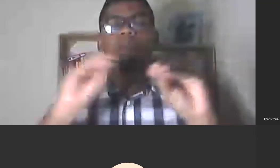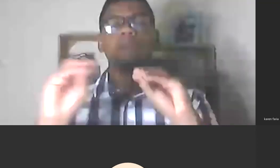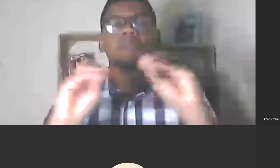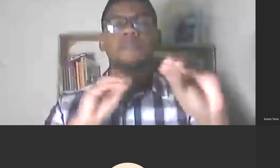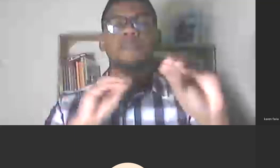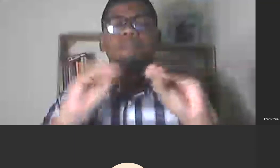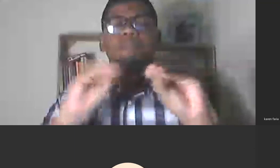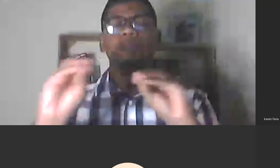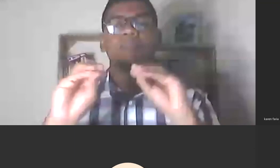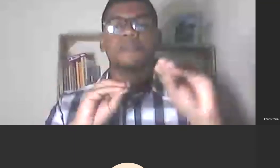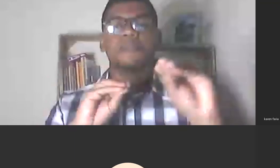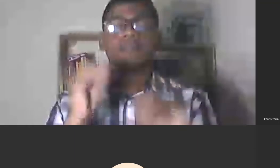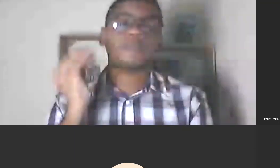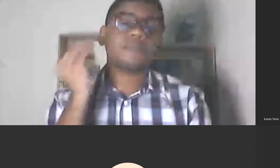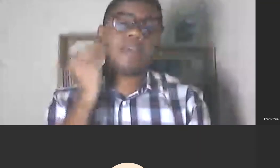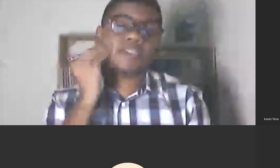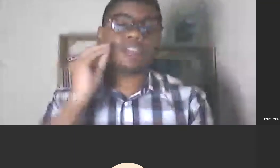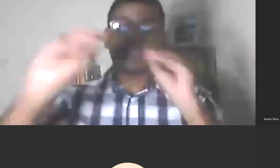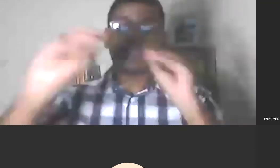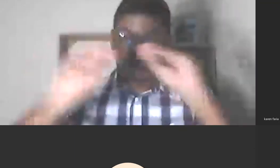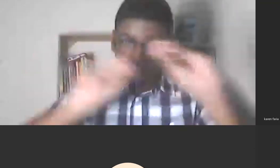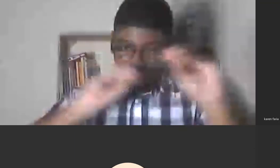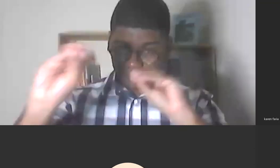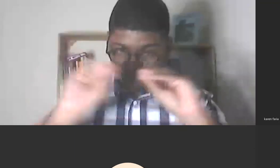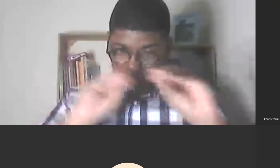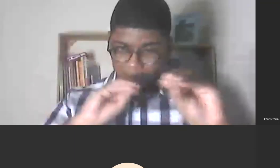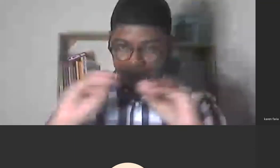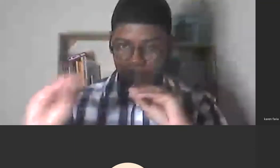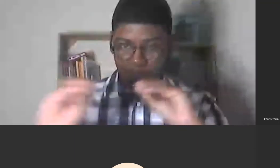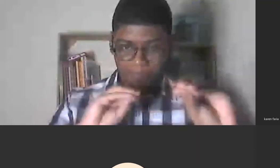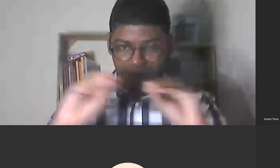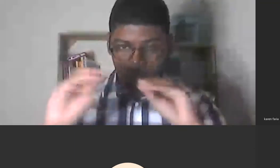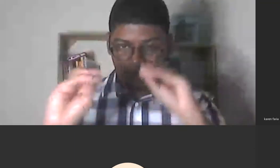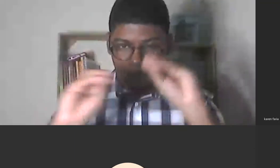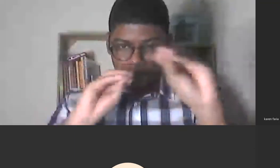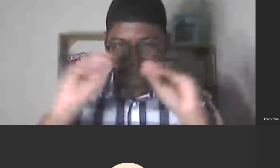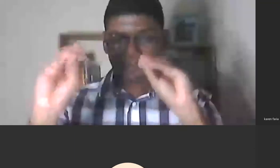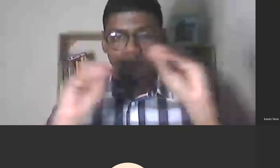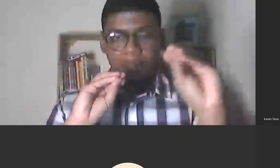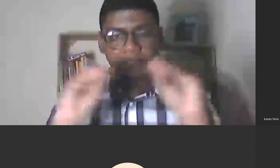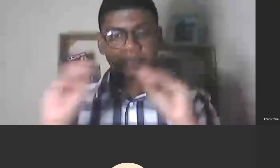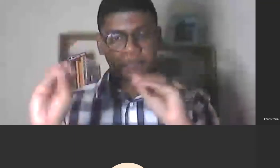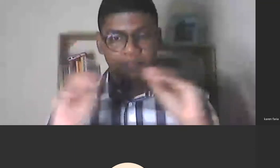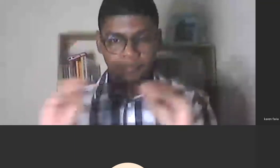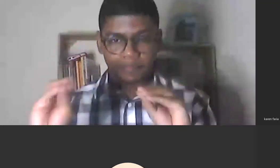Beijo, gente.